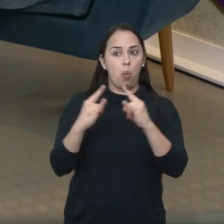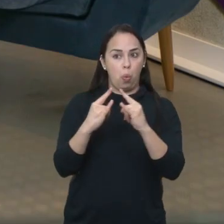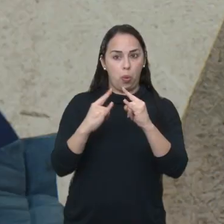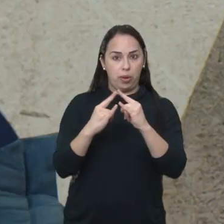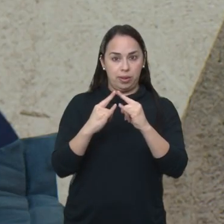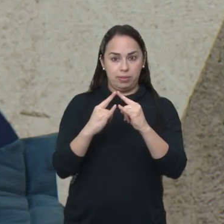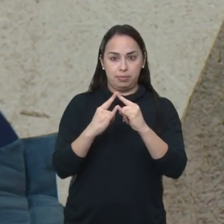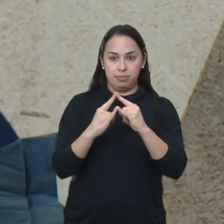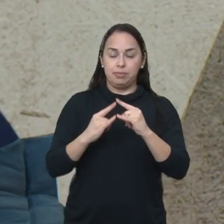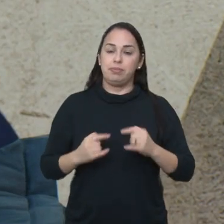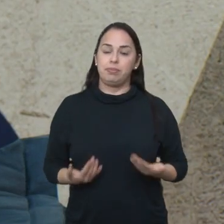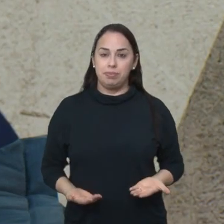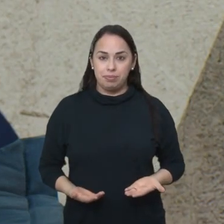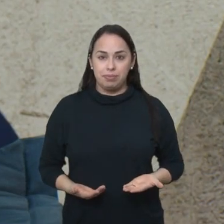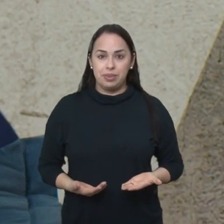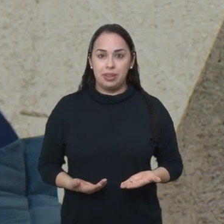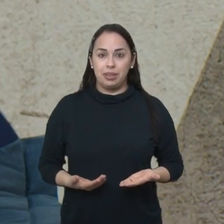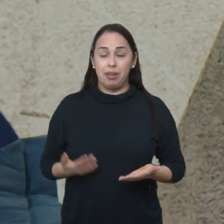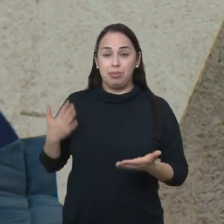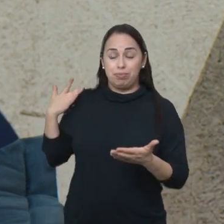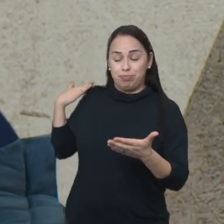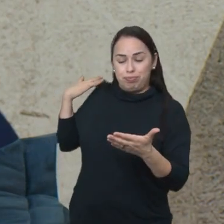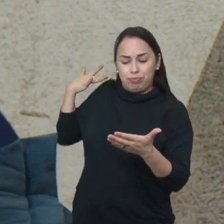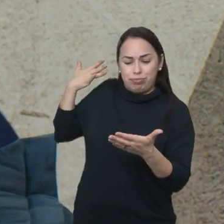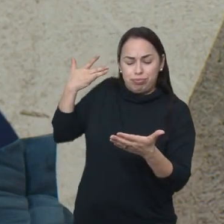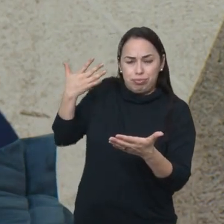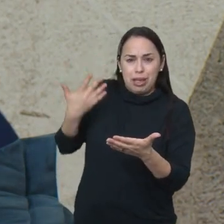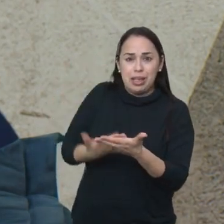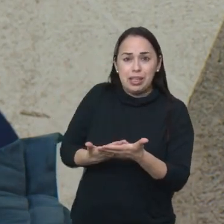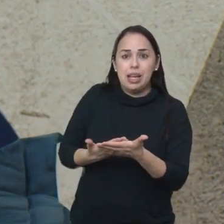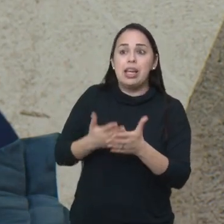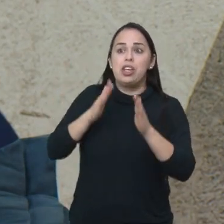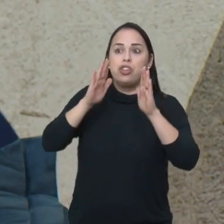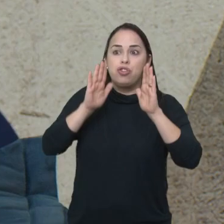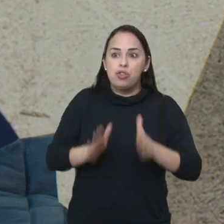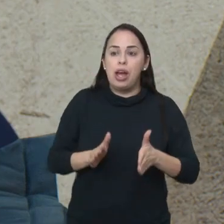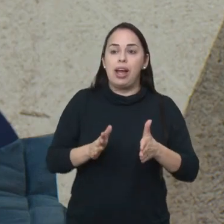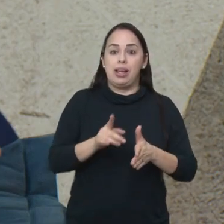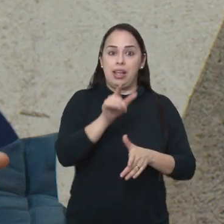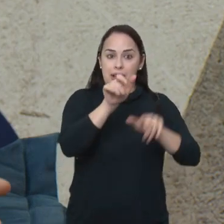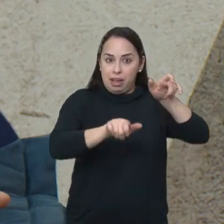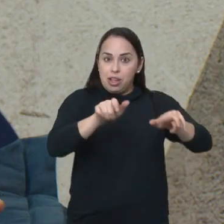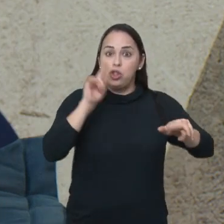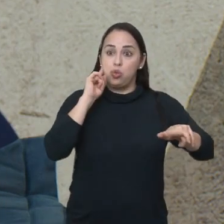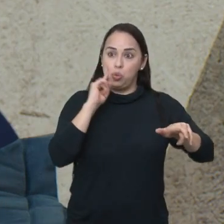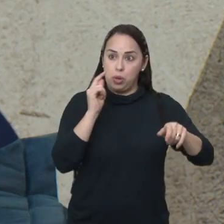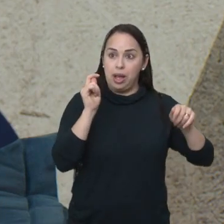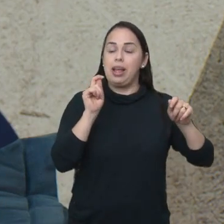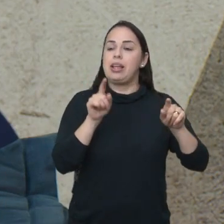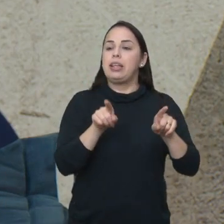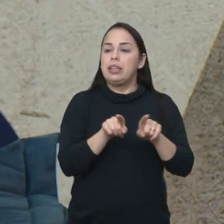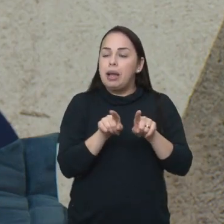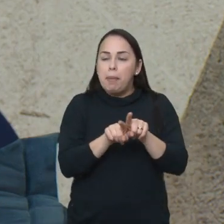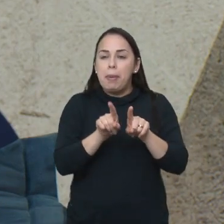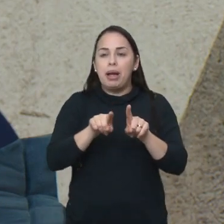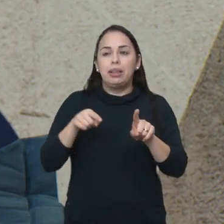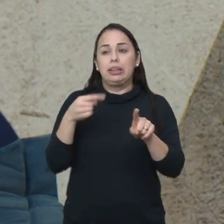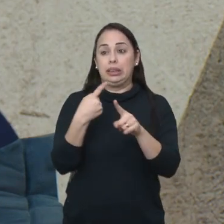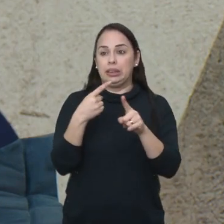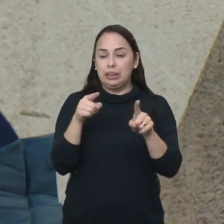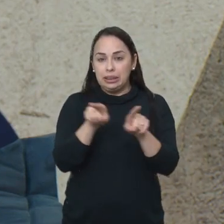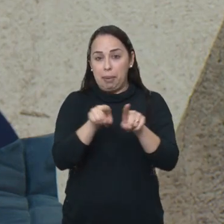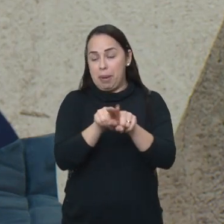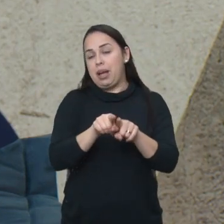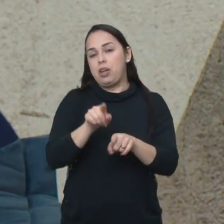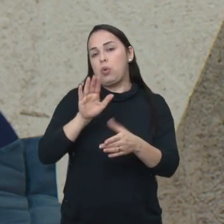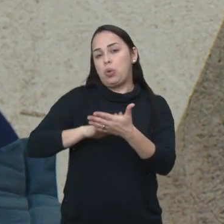Instituto Nacional de Educação de Surdos. Então, desde aquele momento, já se existiam as pessoas surdas no país e, consequentemente,